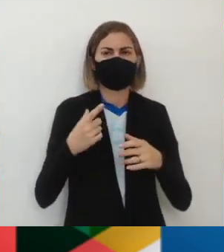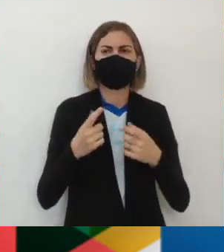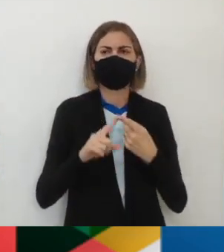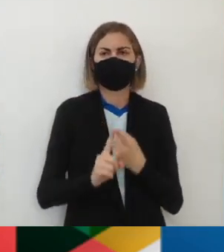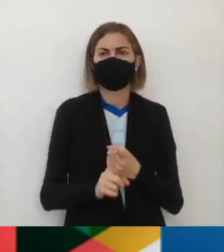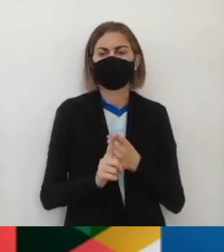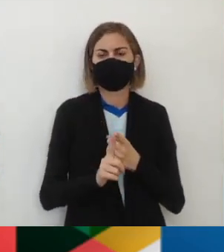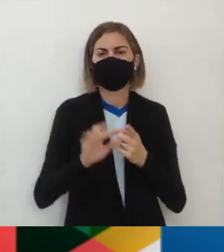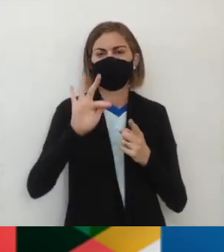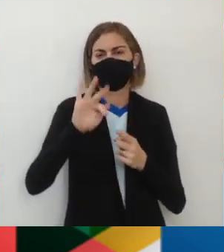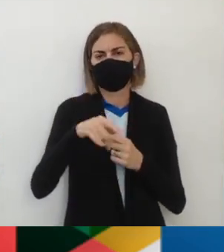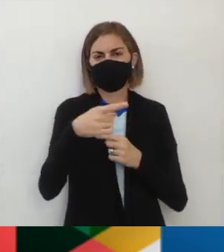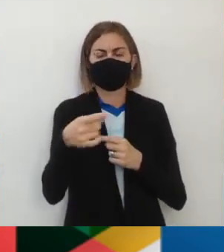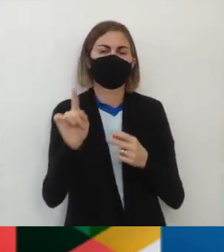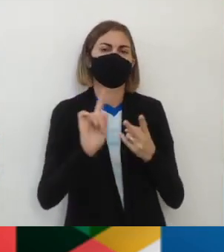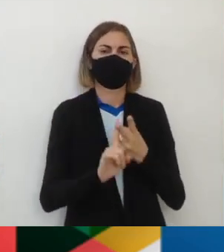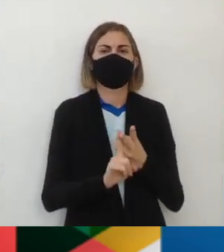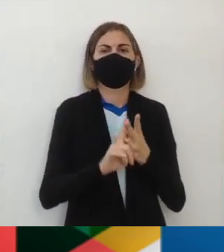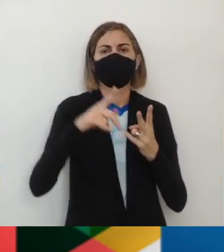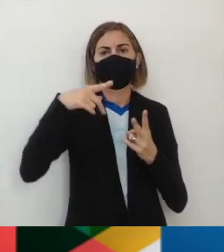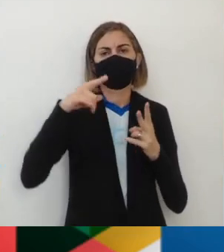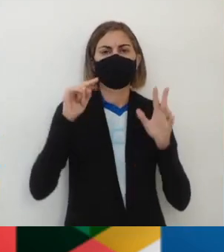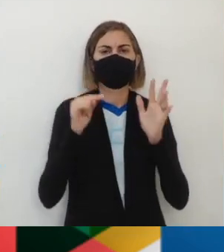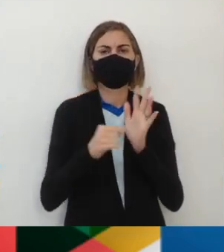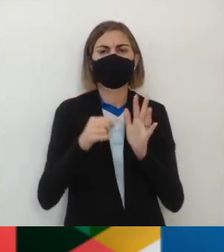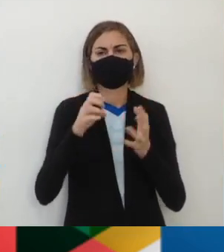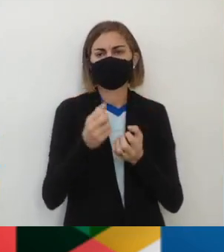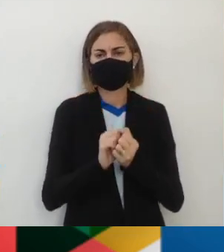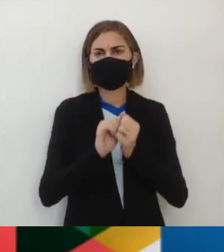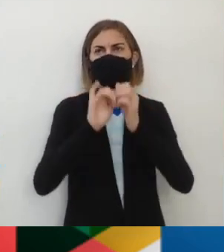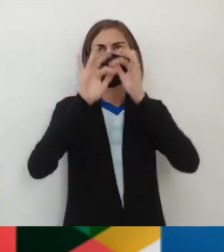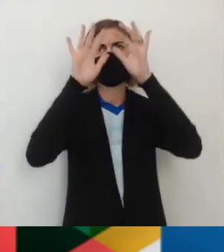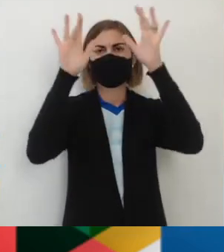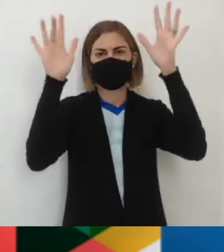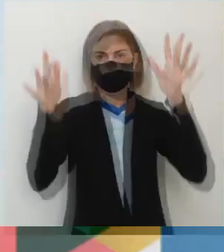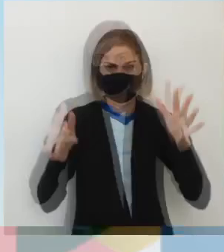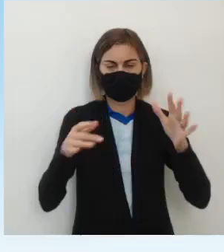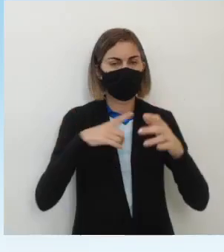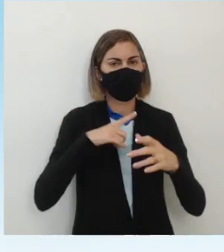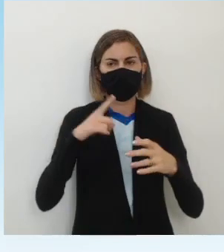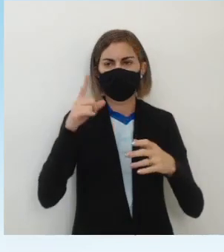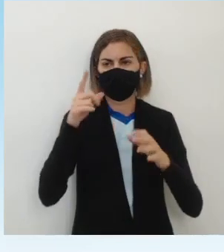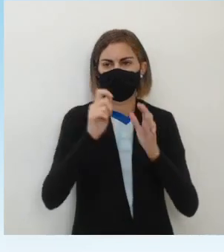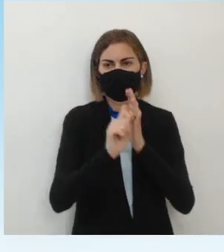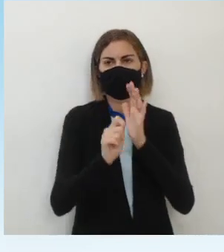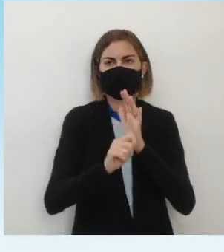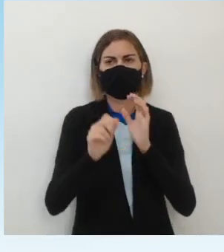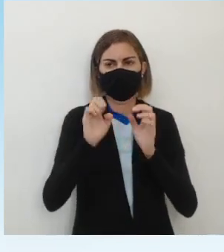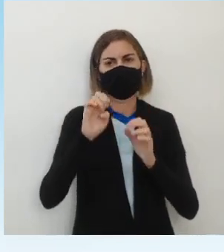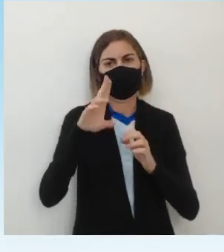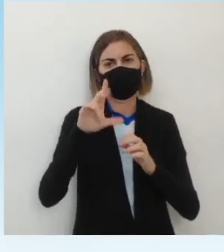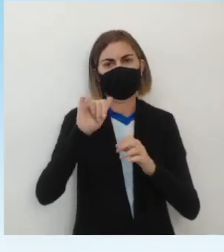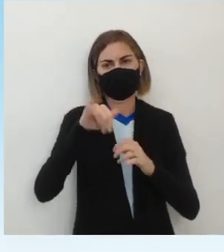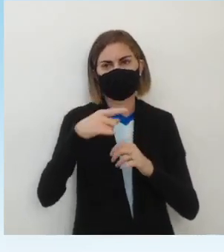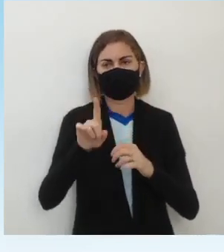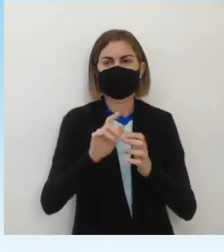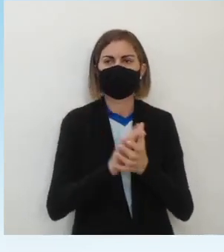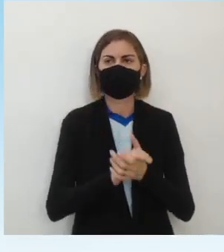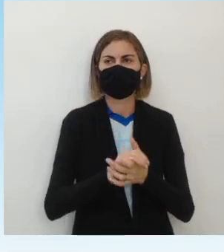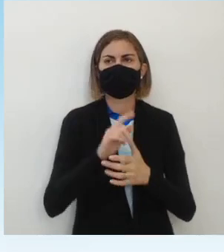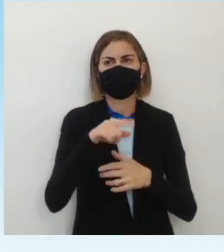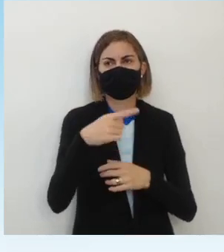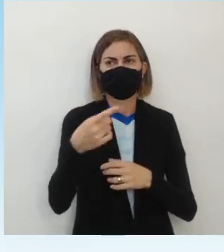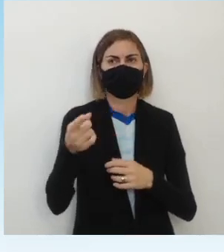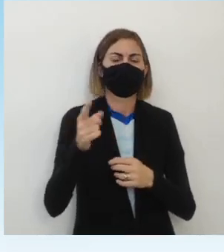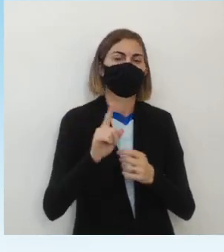de fusão e ponto de ebulição, tá certo? Ele não completou aqui, mas ponto de ebulição também. Devido